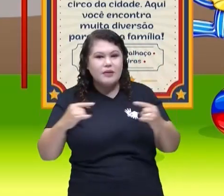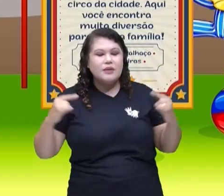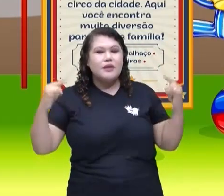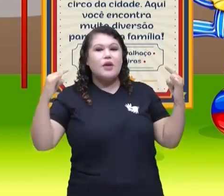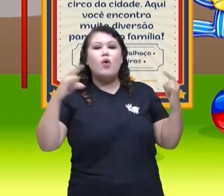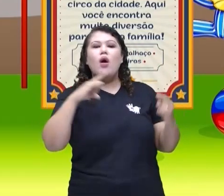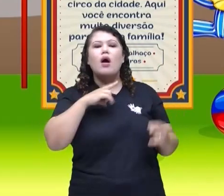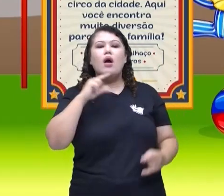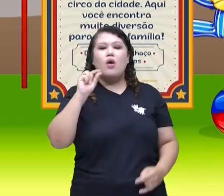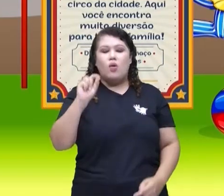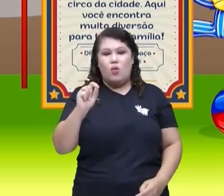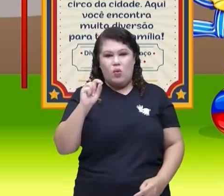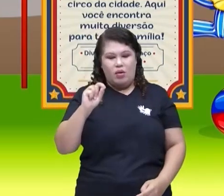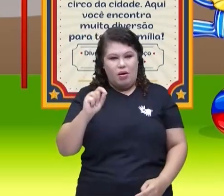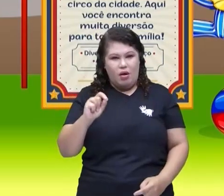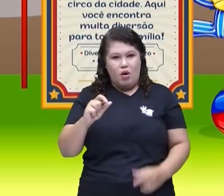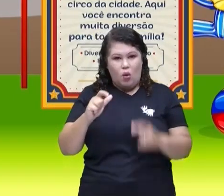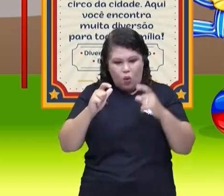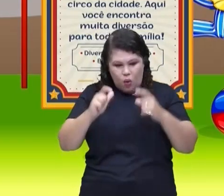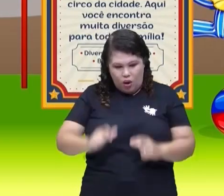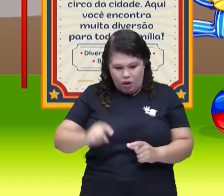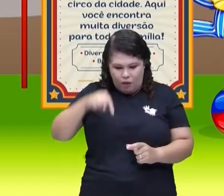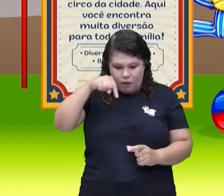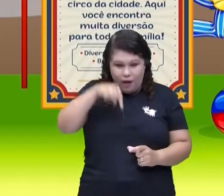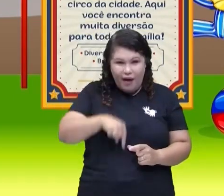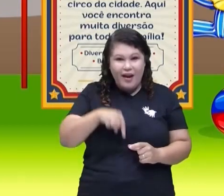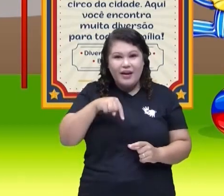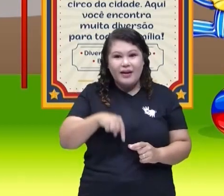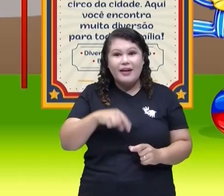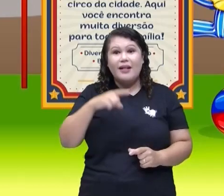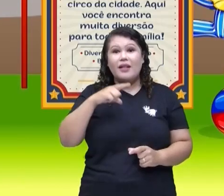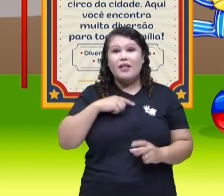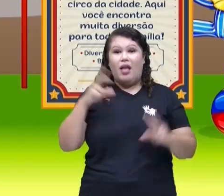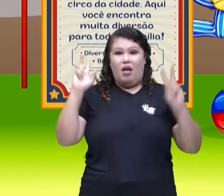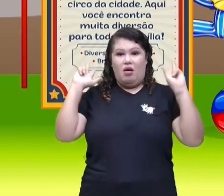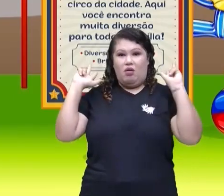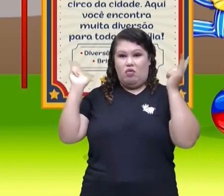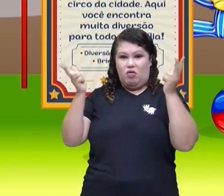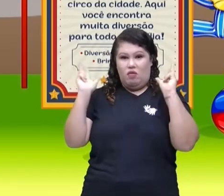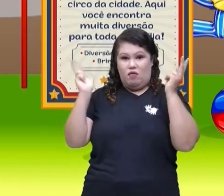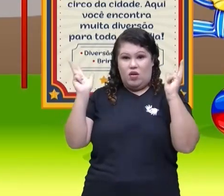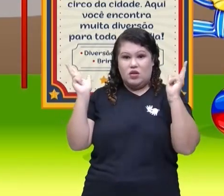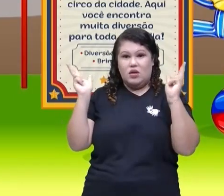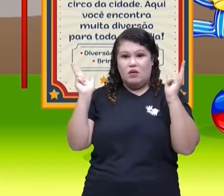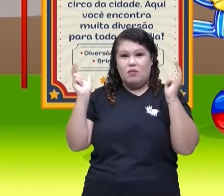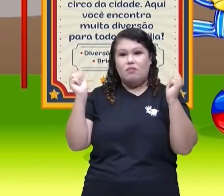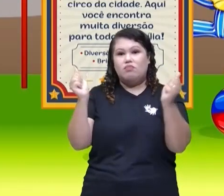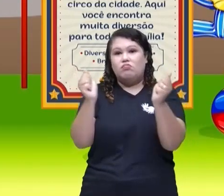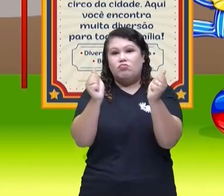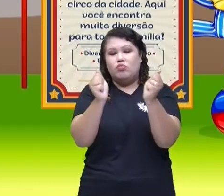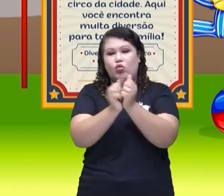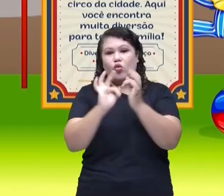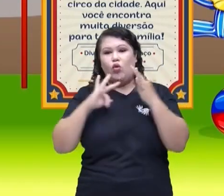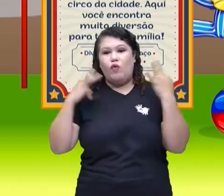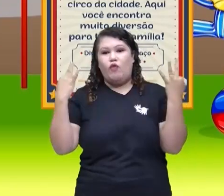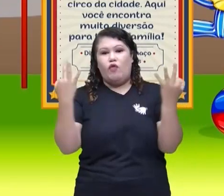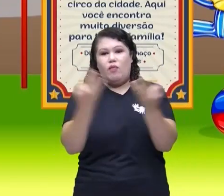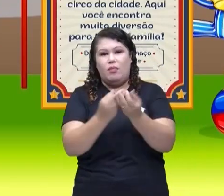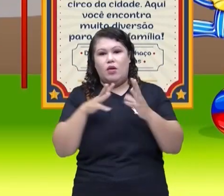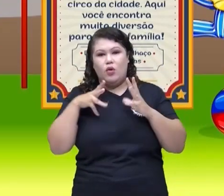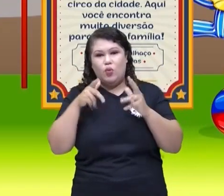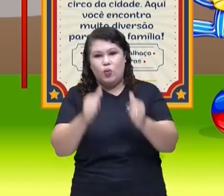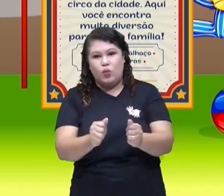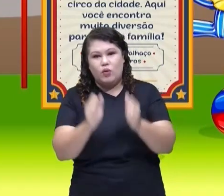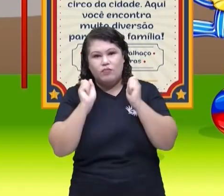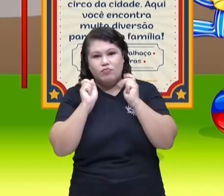vocês que o circo é um local que vocês podem se divertir com toda a família. Observaram que a